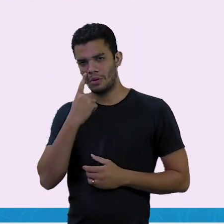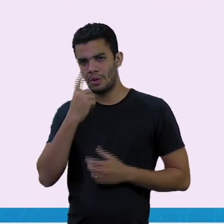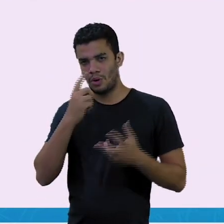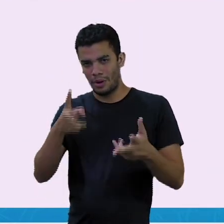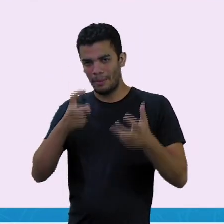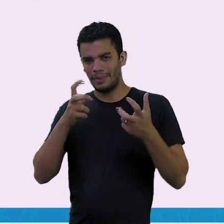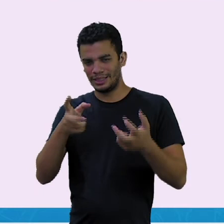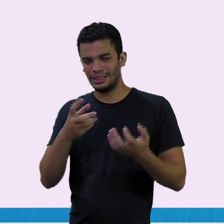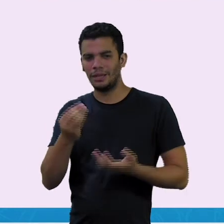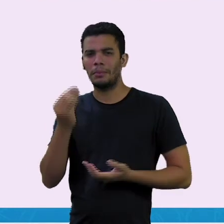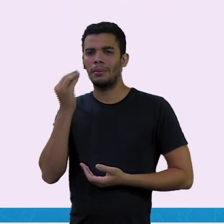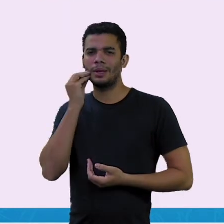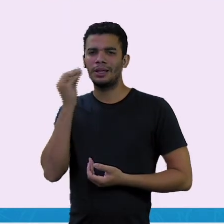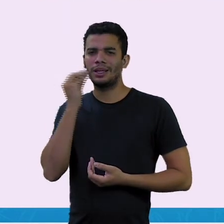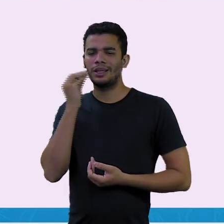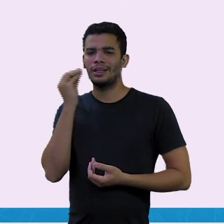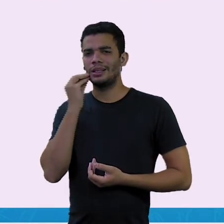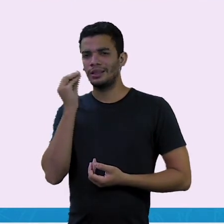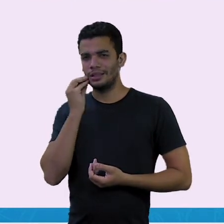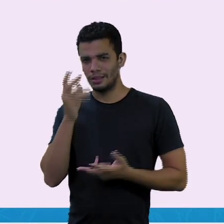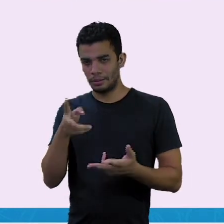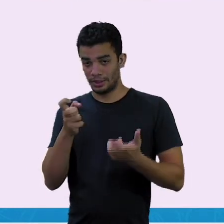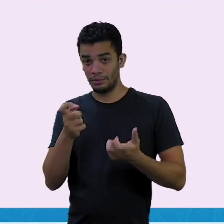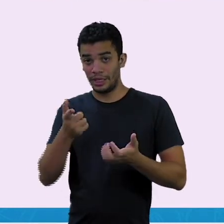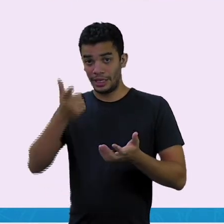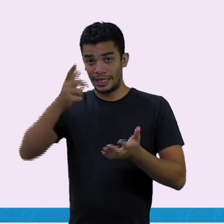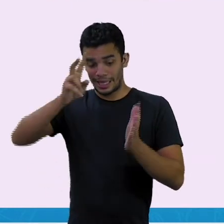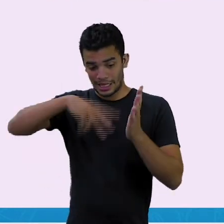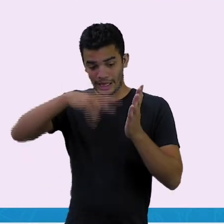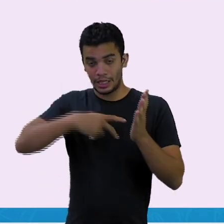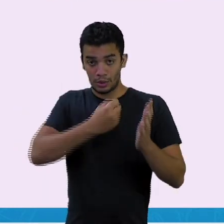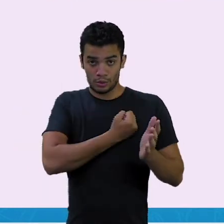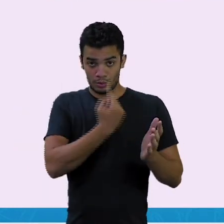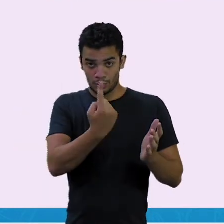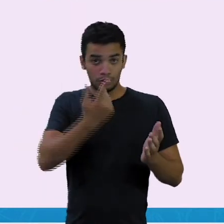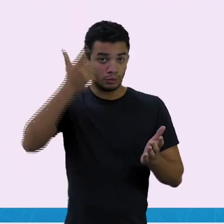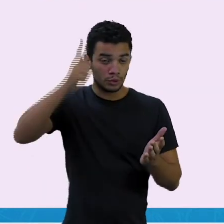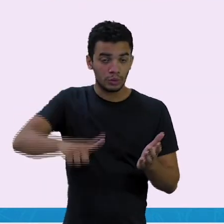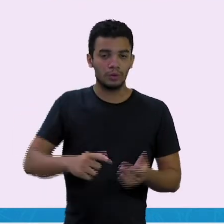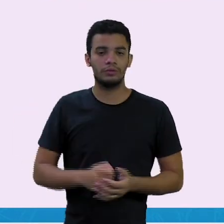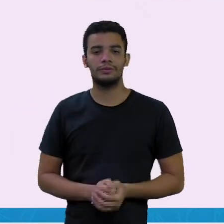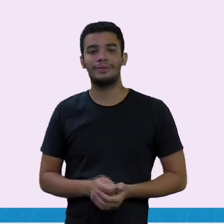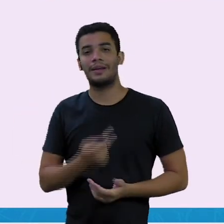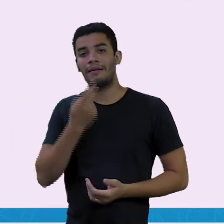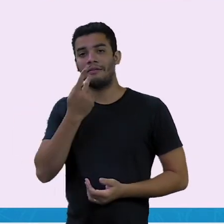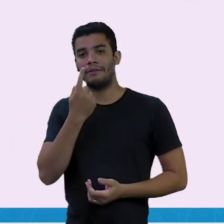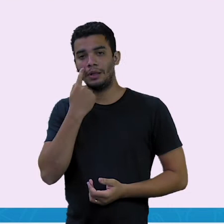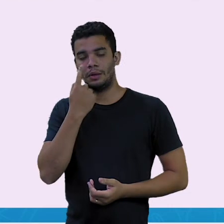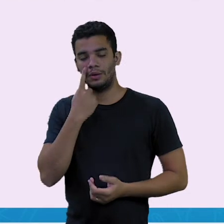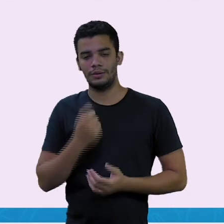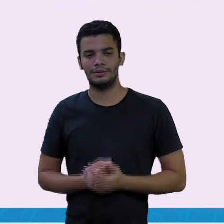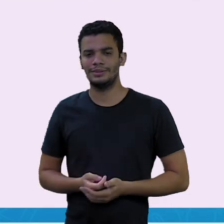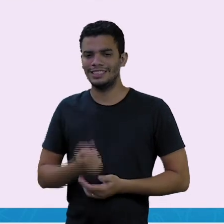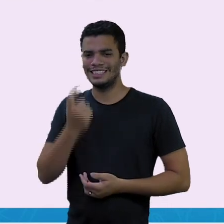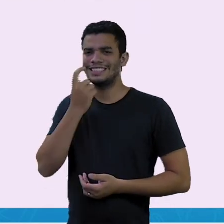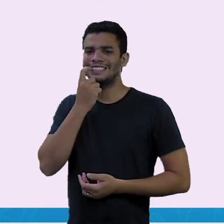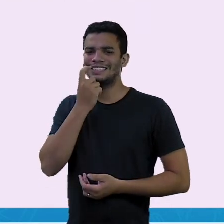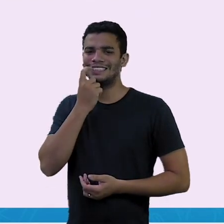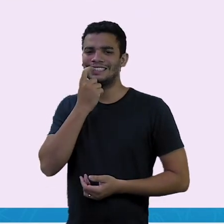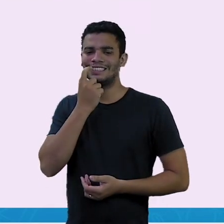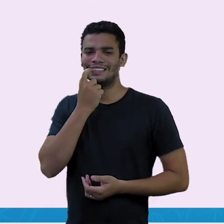foi alguma falha de interpretação da nossa parte? Vamos lá? E o bilhete diz o seguinte: